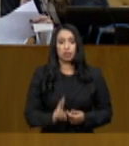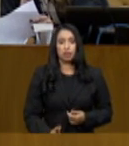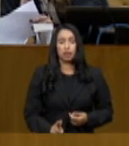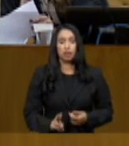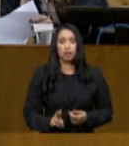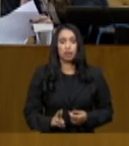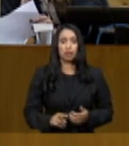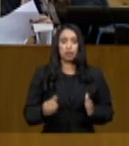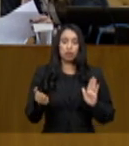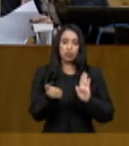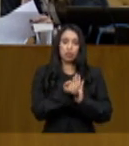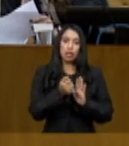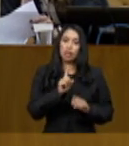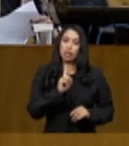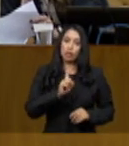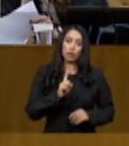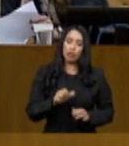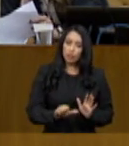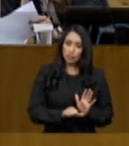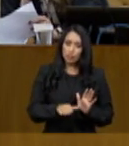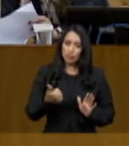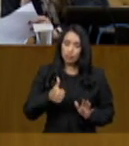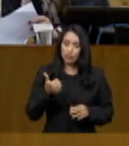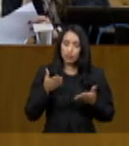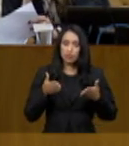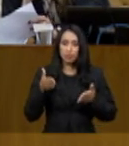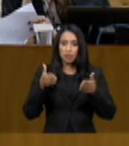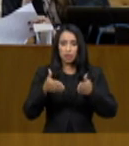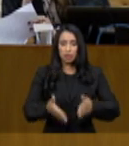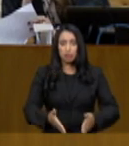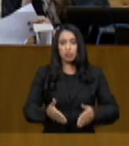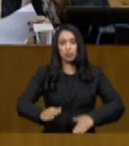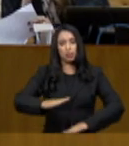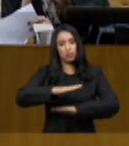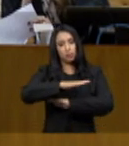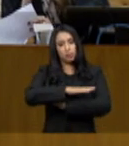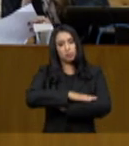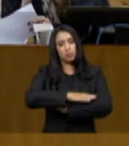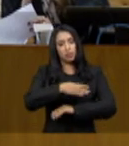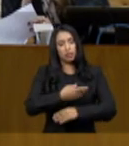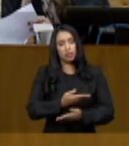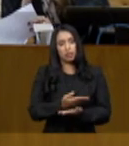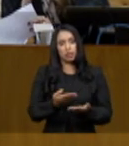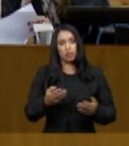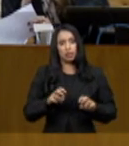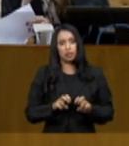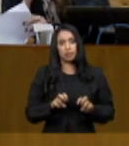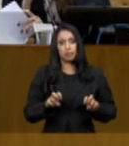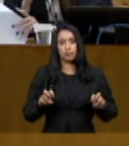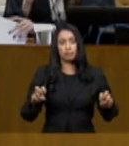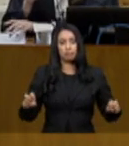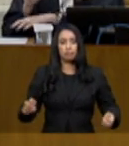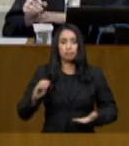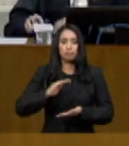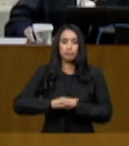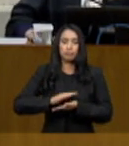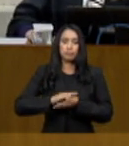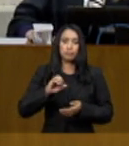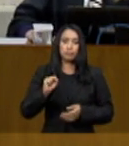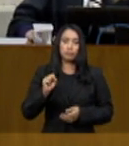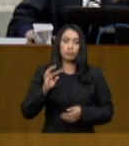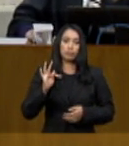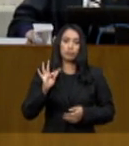embora não seja a primeira vez que vossa excelência' participa na bancada ao lado da presidência do supremo